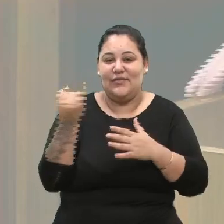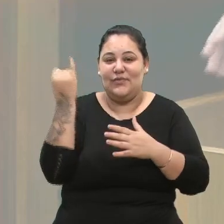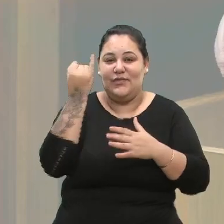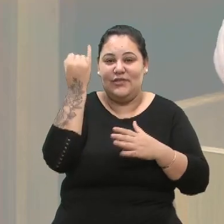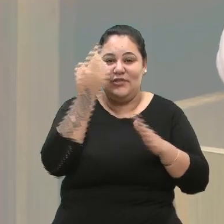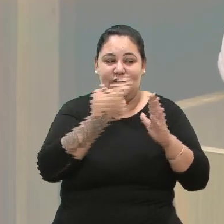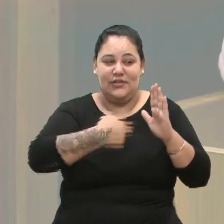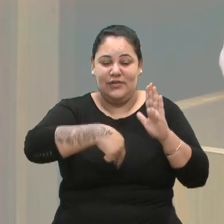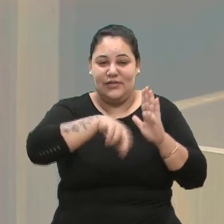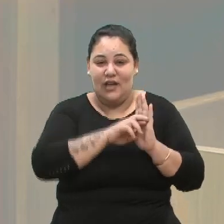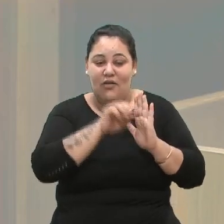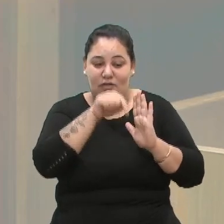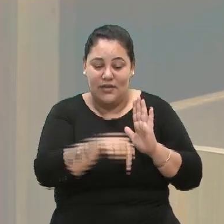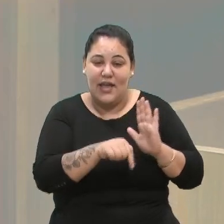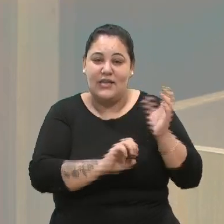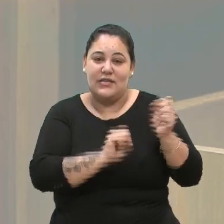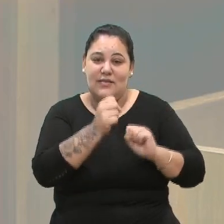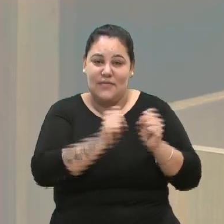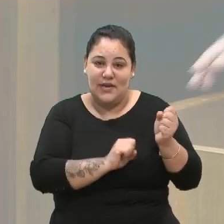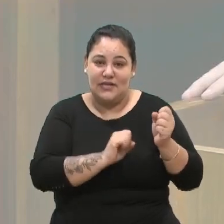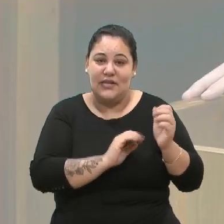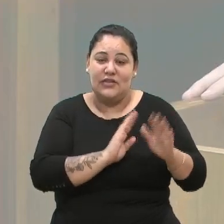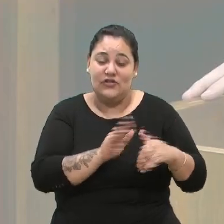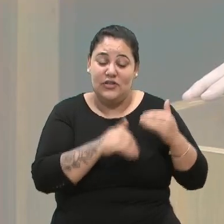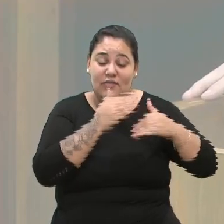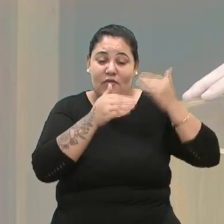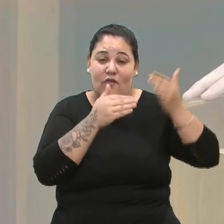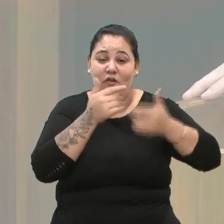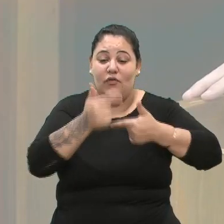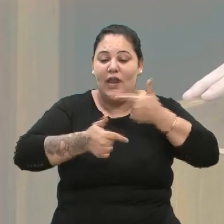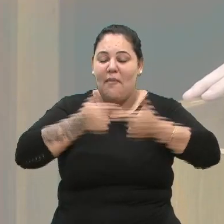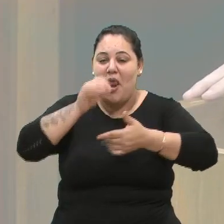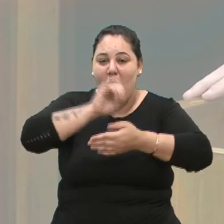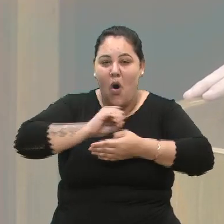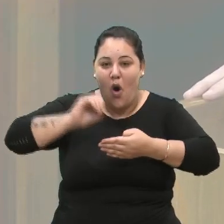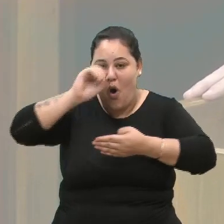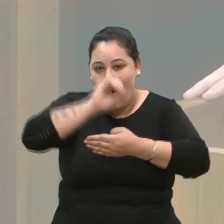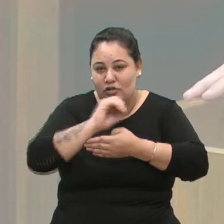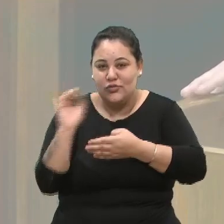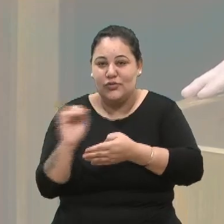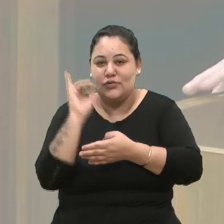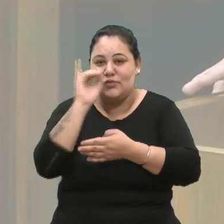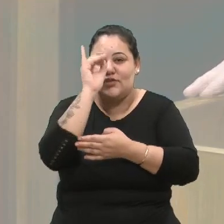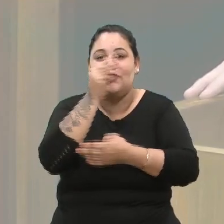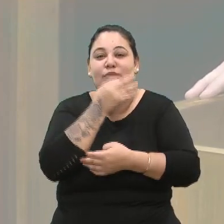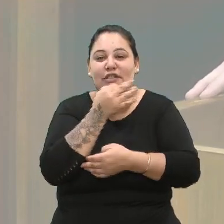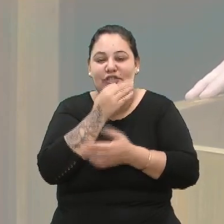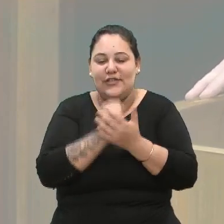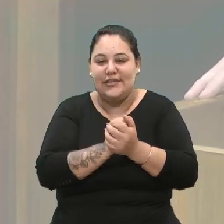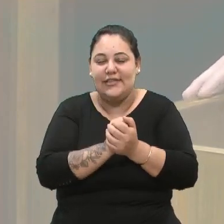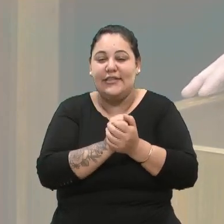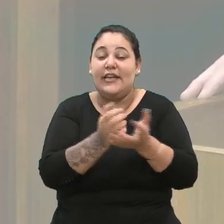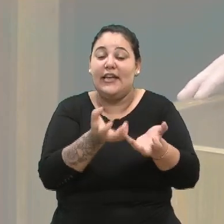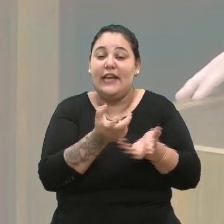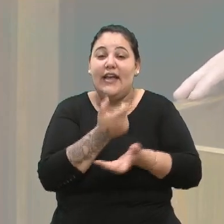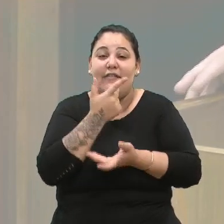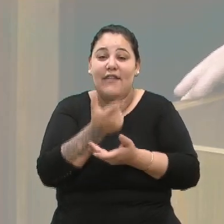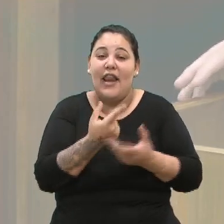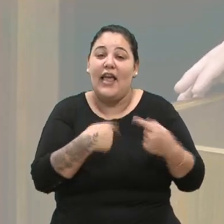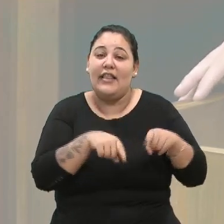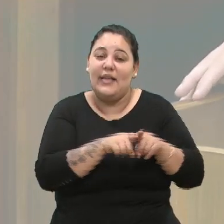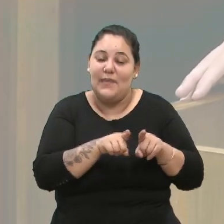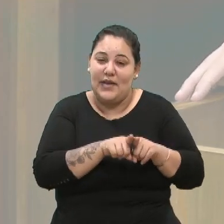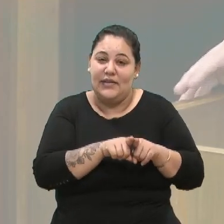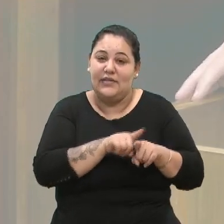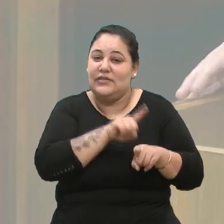resultado dessa empresa que desenvolve um trabalho fundamental para Caxias do Sul. e dizer que, mais do que um